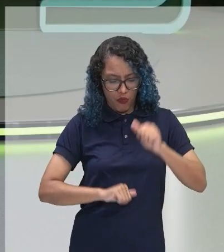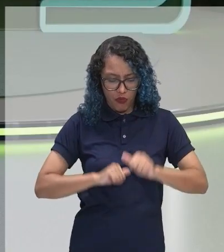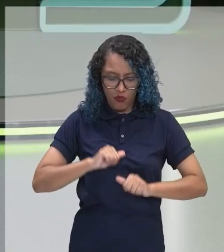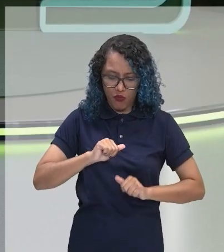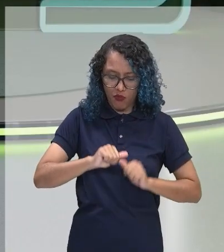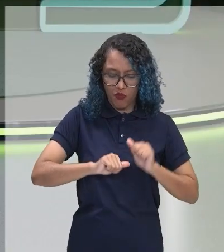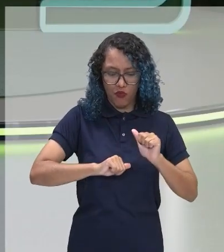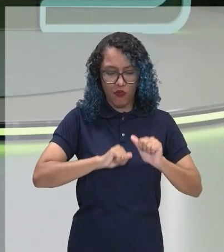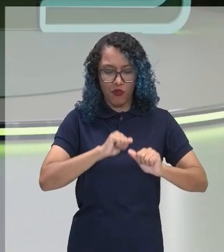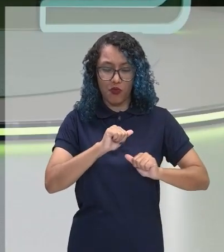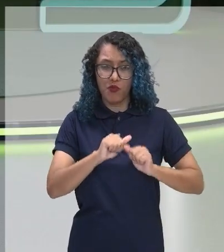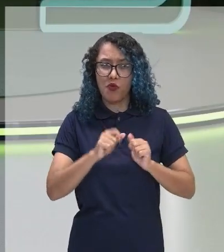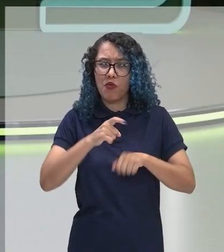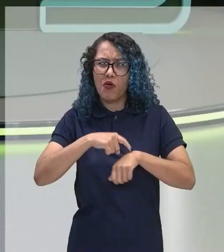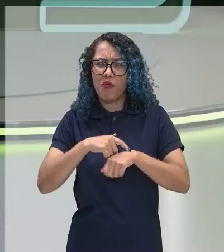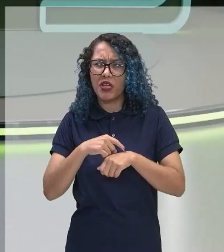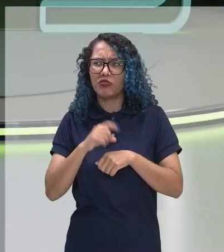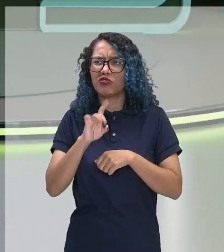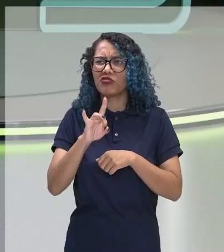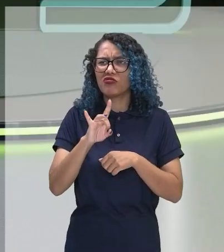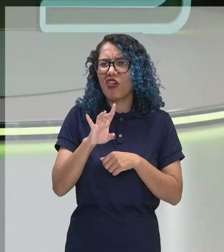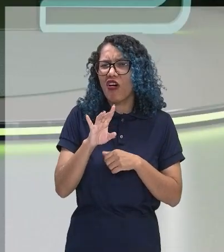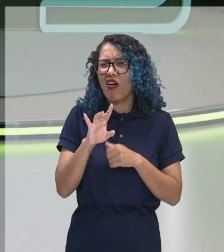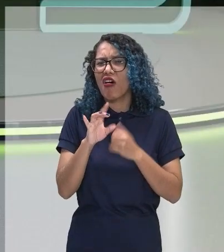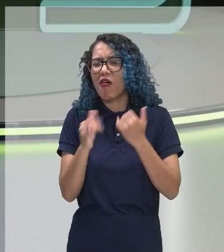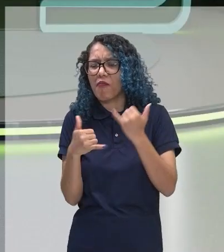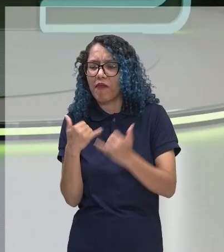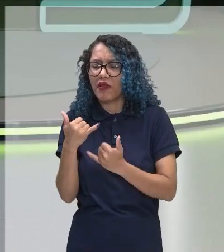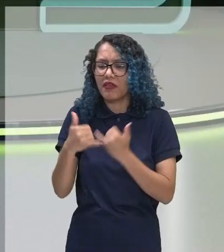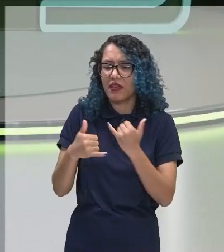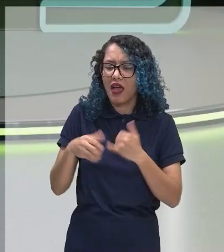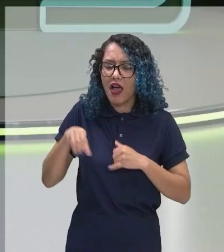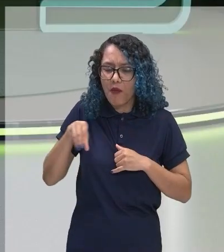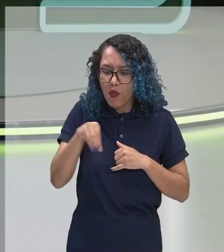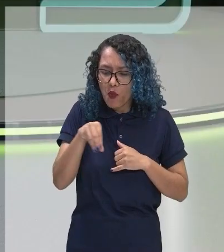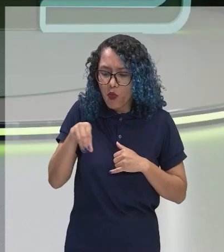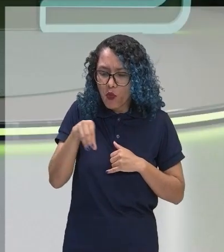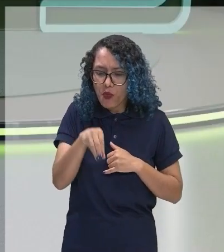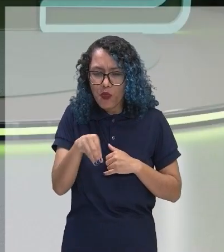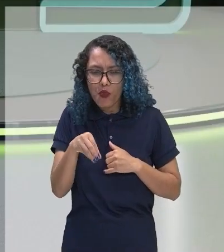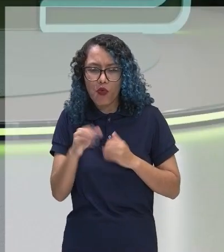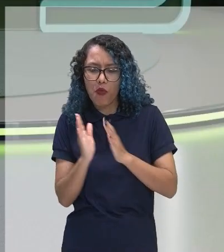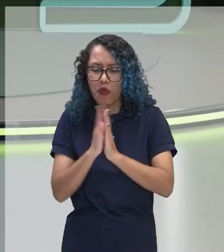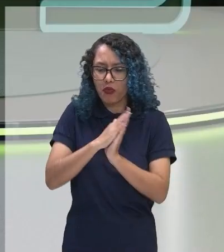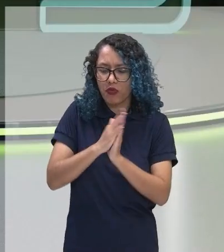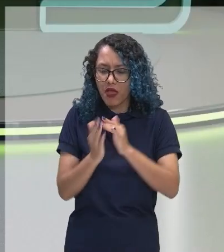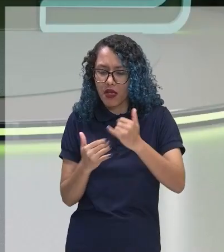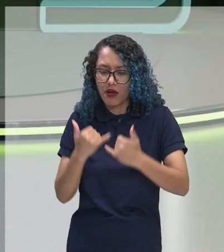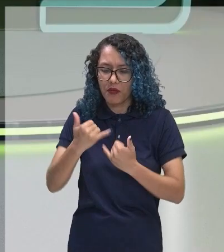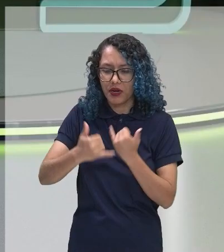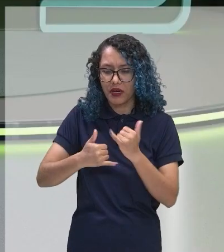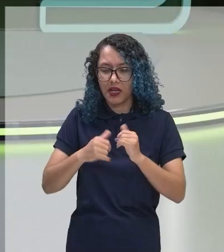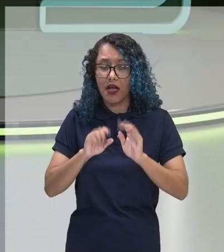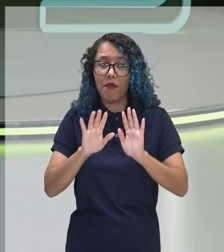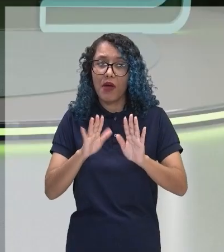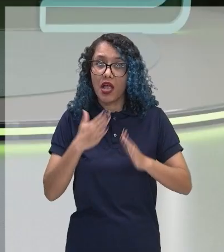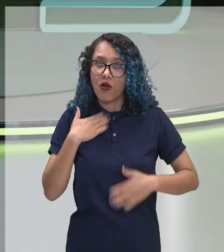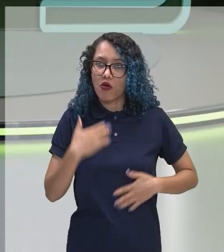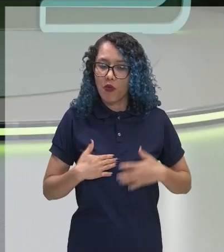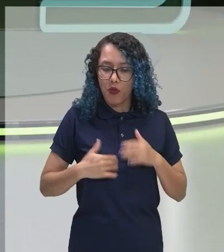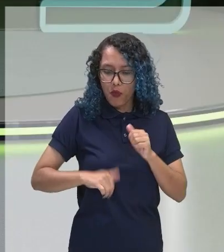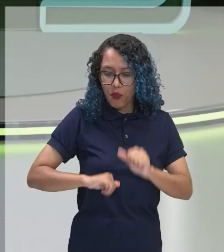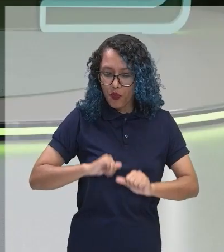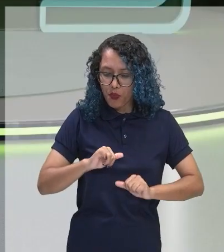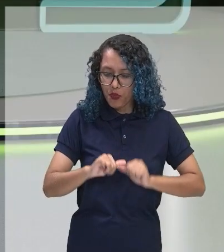queria apenas brincar de bonecas ou brincar de carrinhos, enquanto tudo ia se modificando, né, no